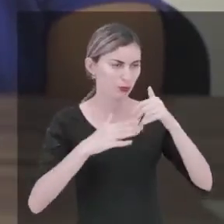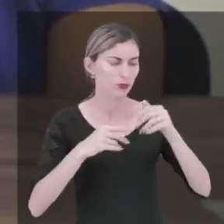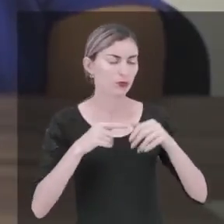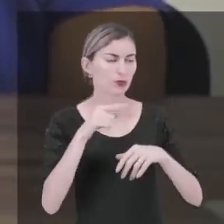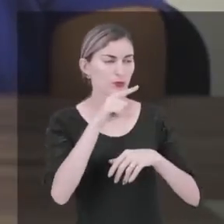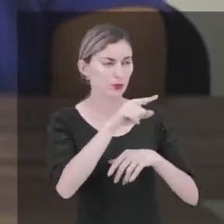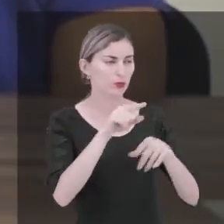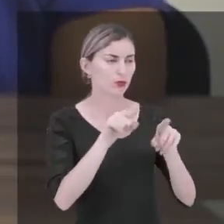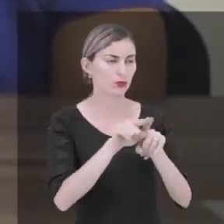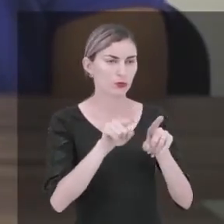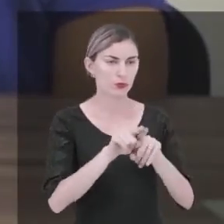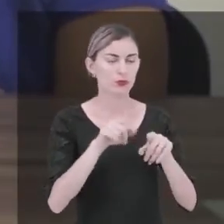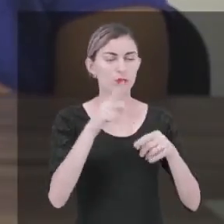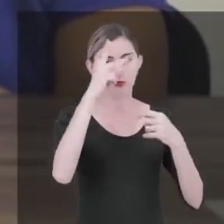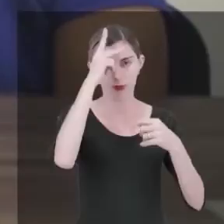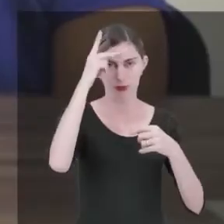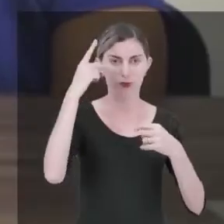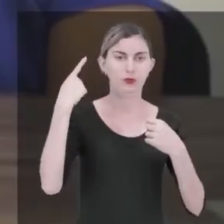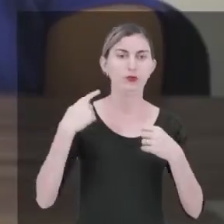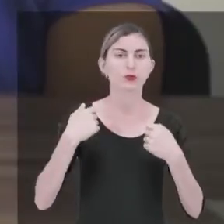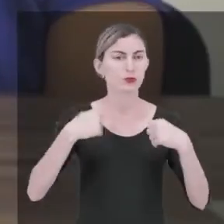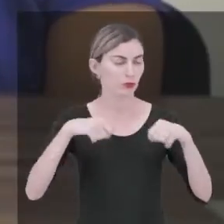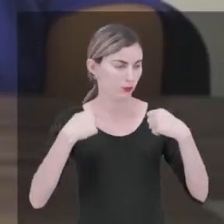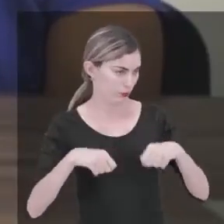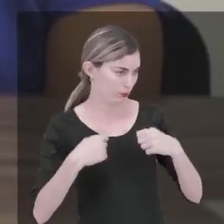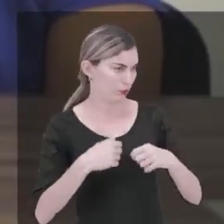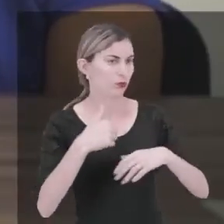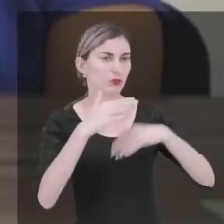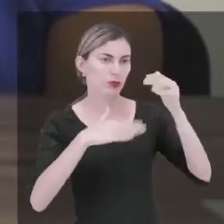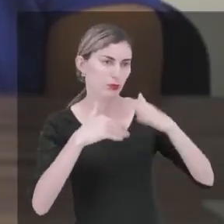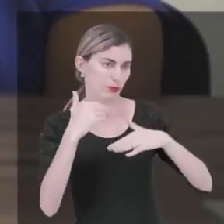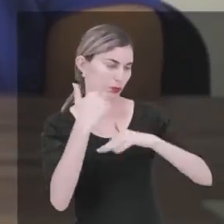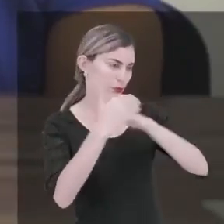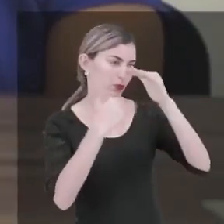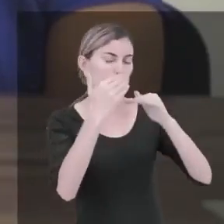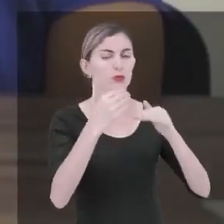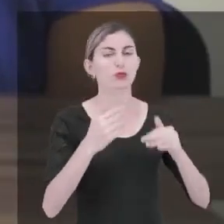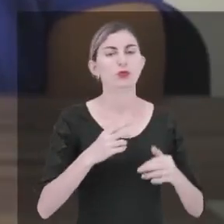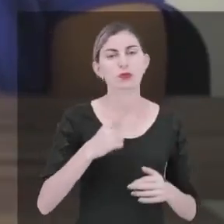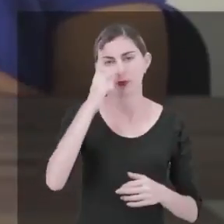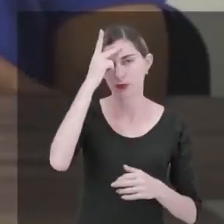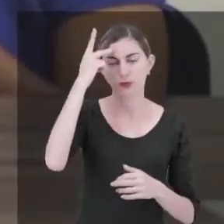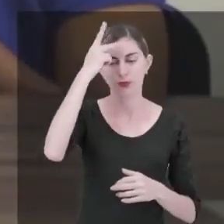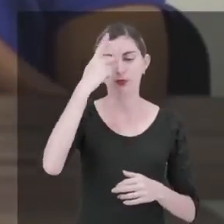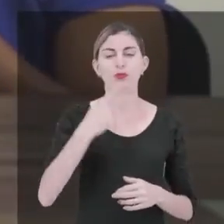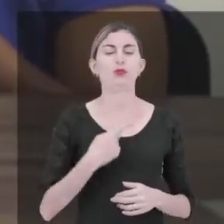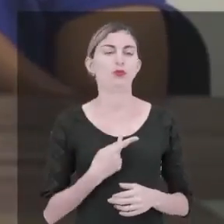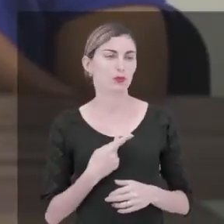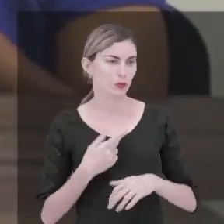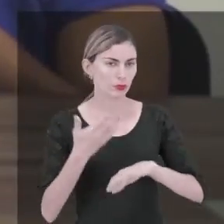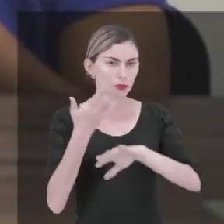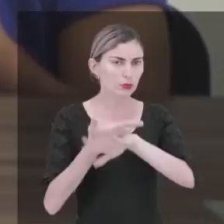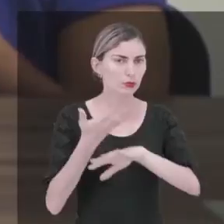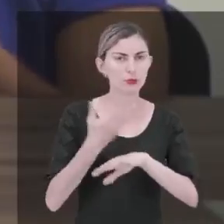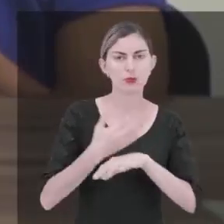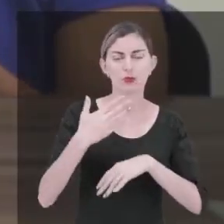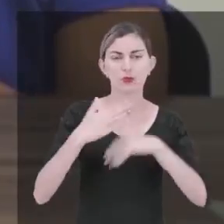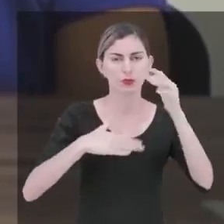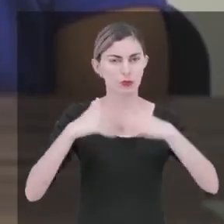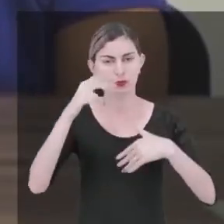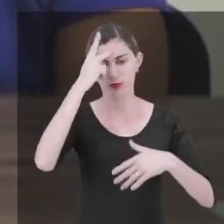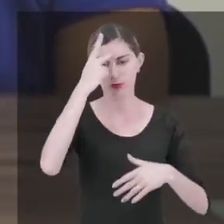qualificações, né, que você coloca, que a pessoa precisa realmente se qualificar, Em termos pessoais, da